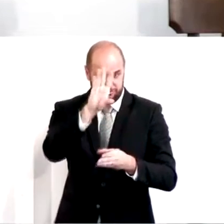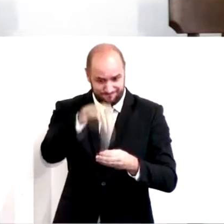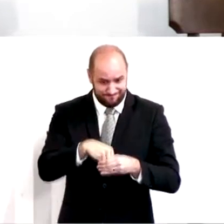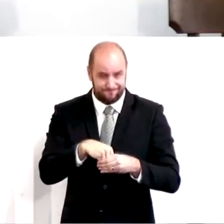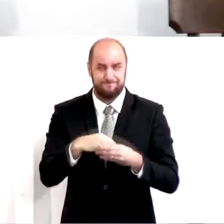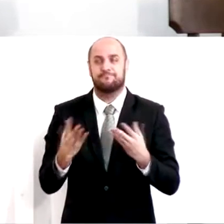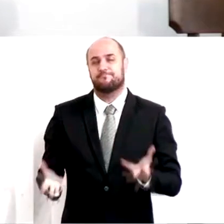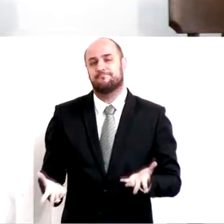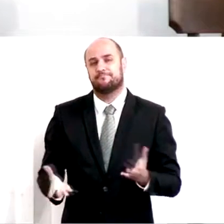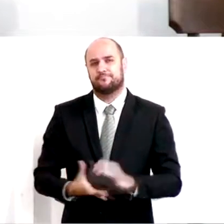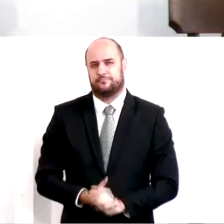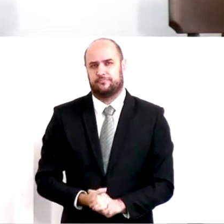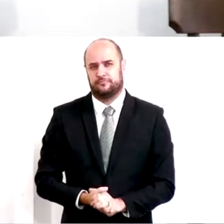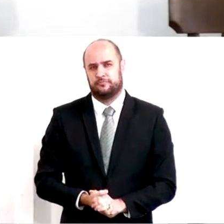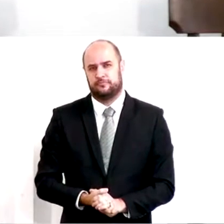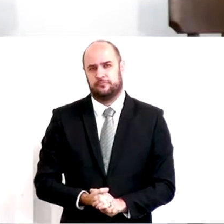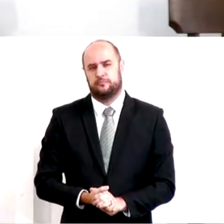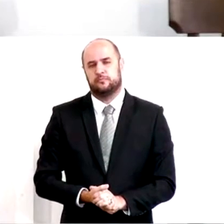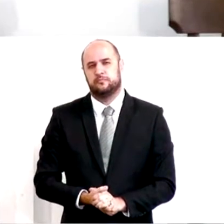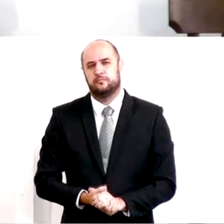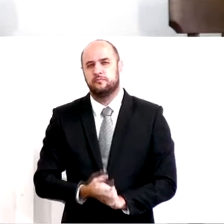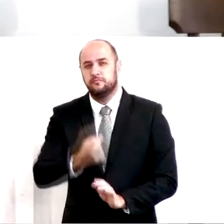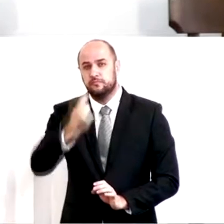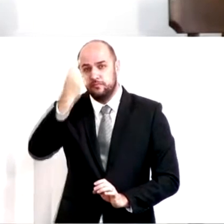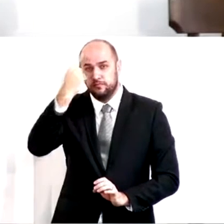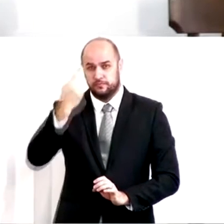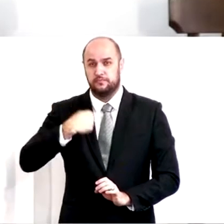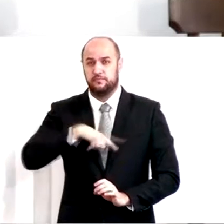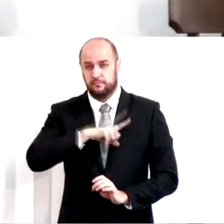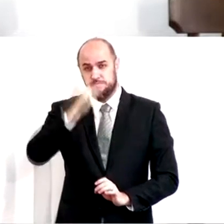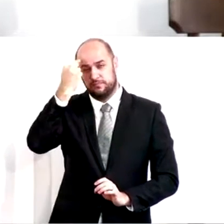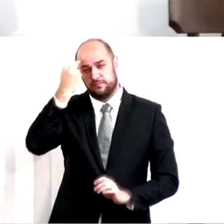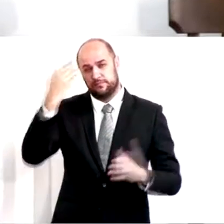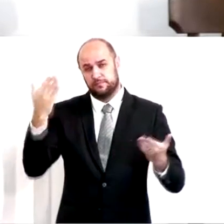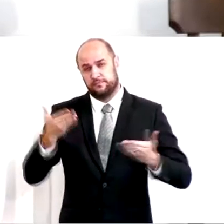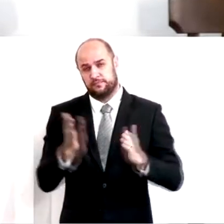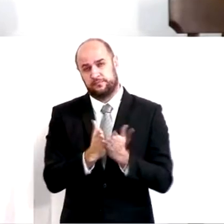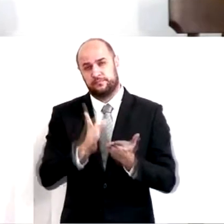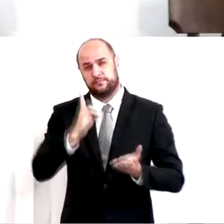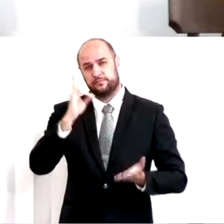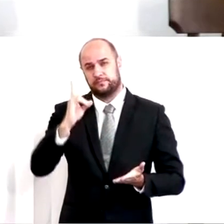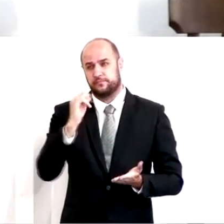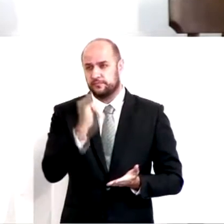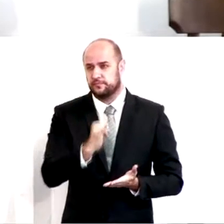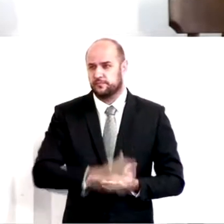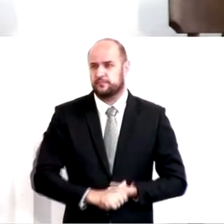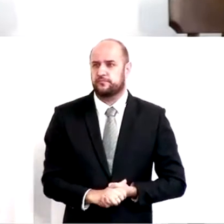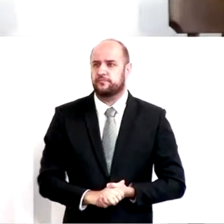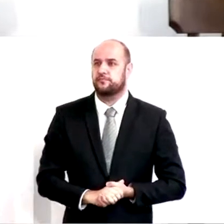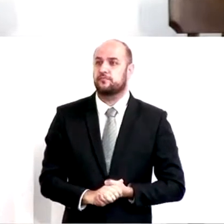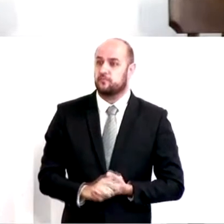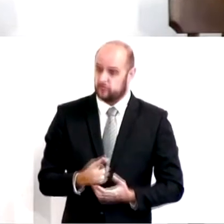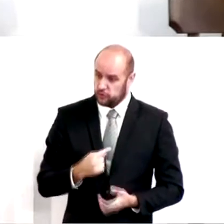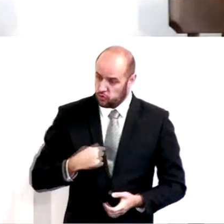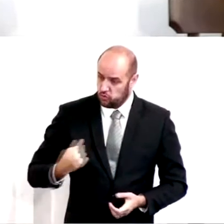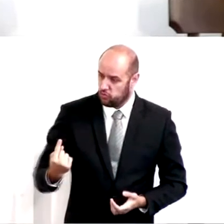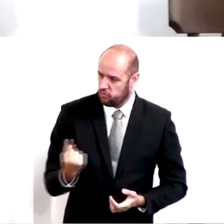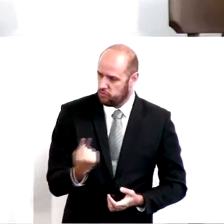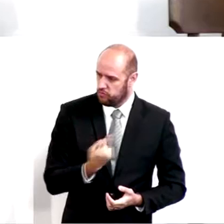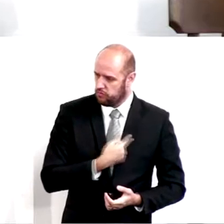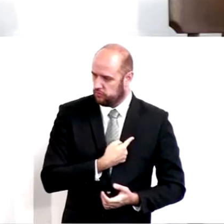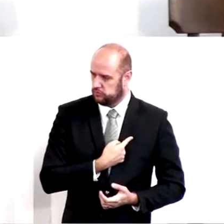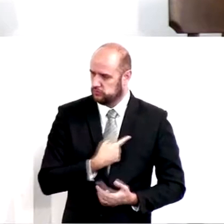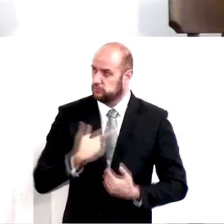o que é. E é nesse sentido que a gente precisa refletir, olhando aqui para o texto. Nós somos para